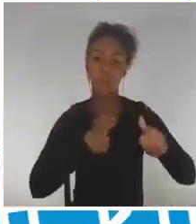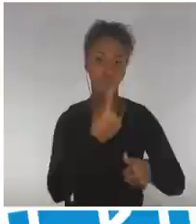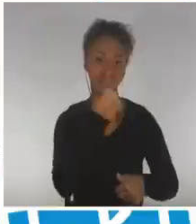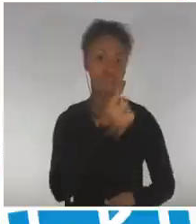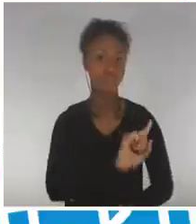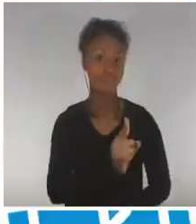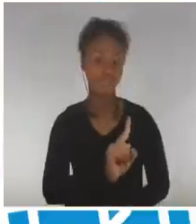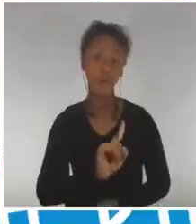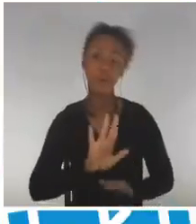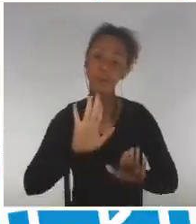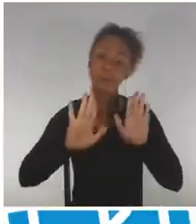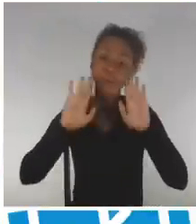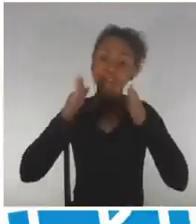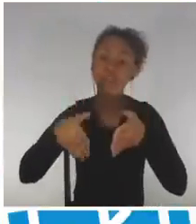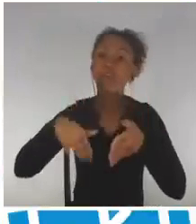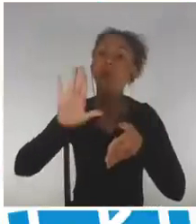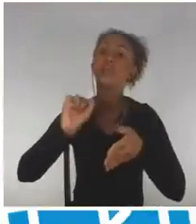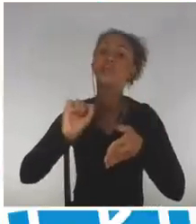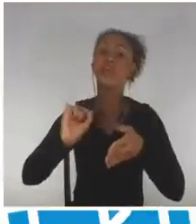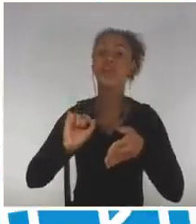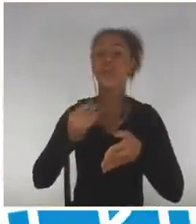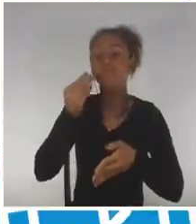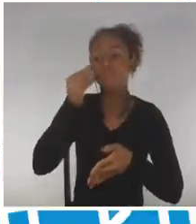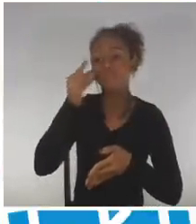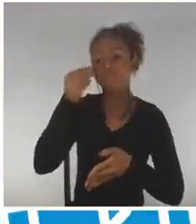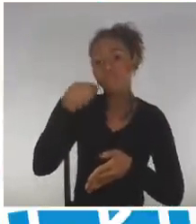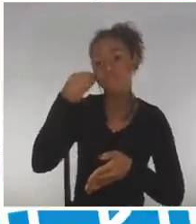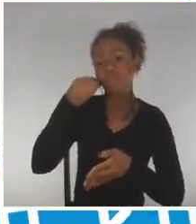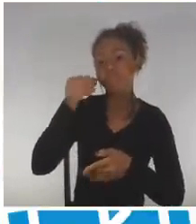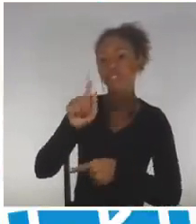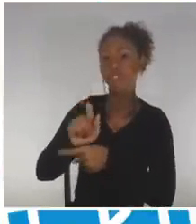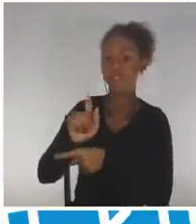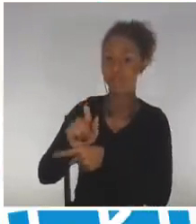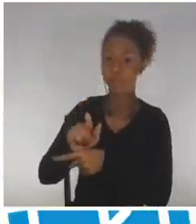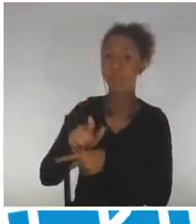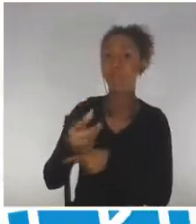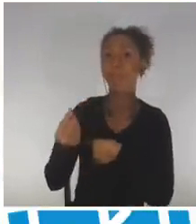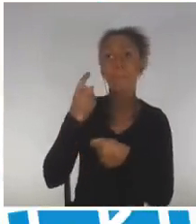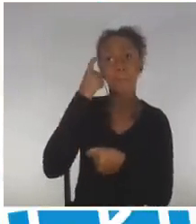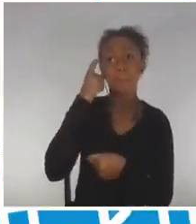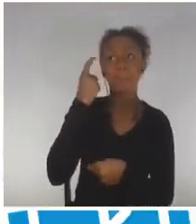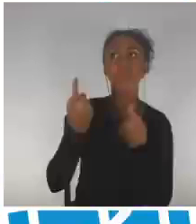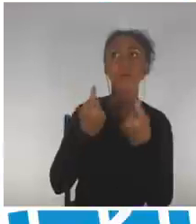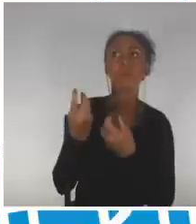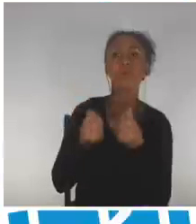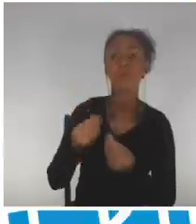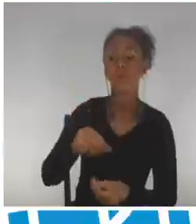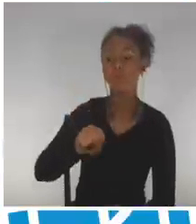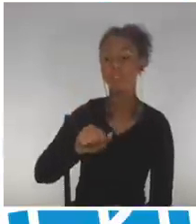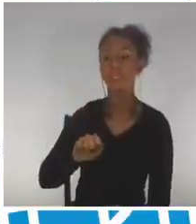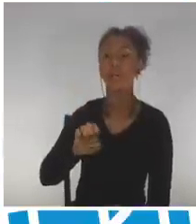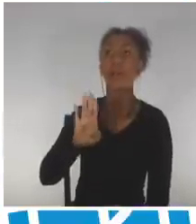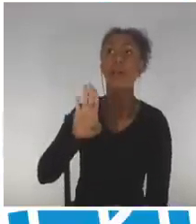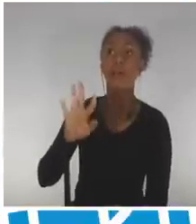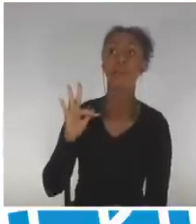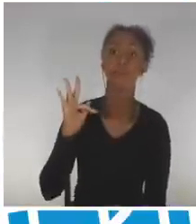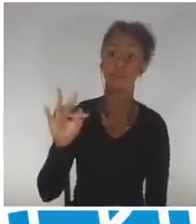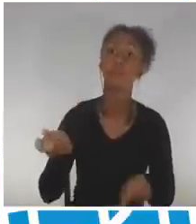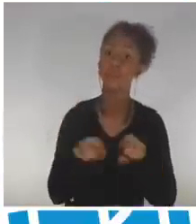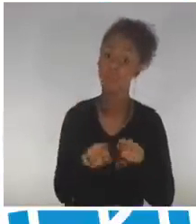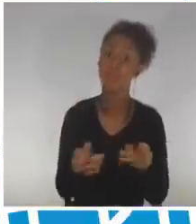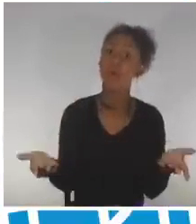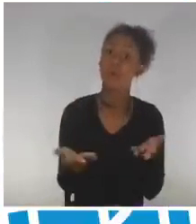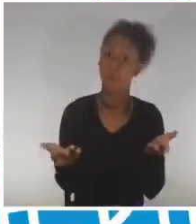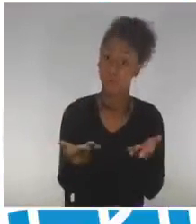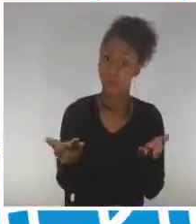mais de uma gestora preocupada com o futuro do SAEB, mas preocupada com o presente do SAEB, e é por aí